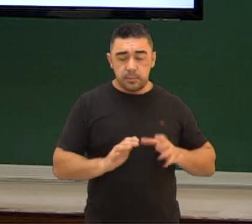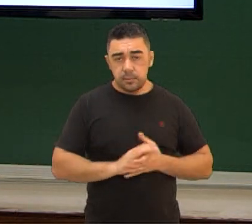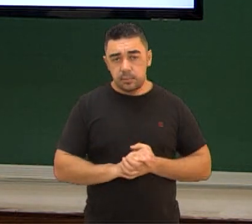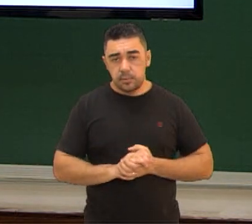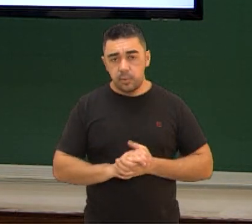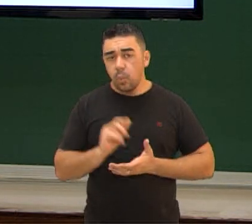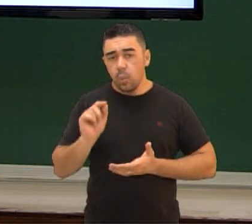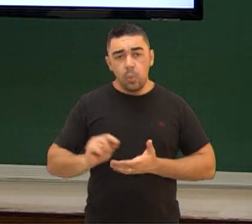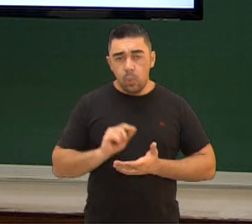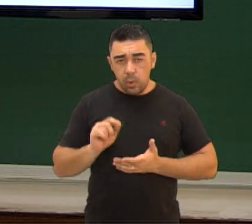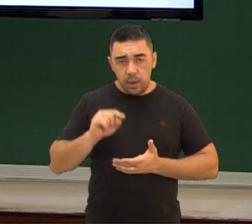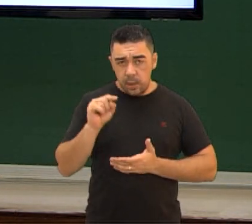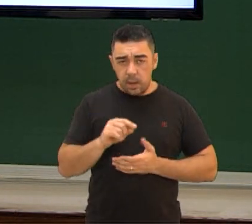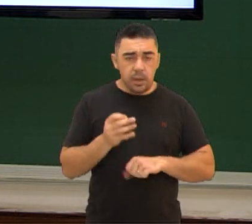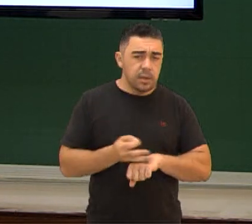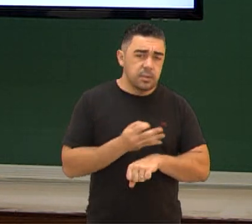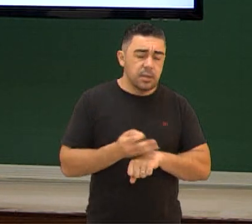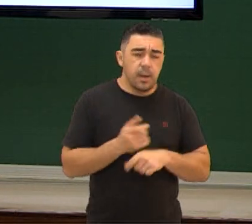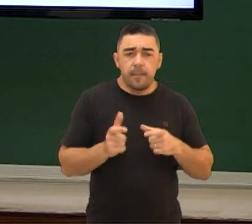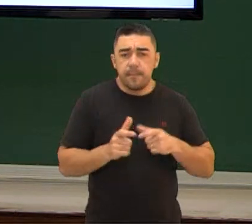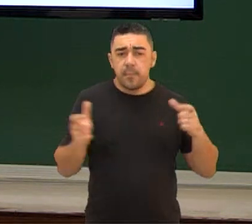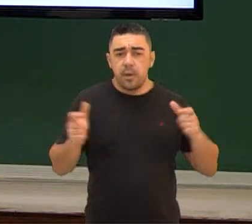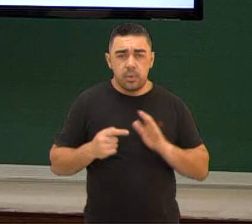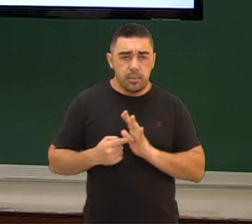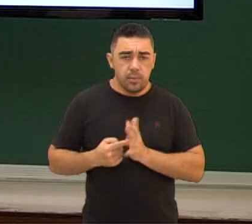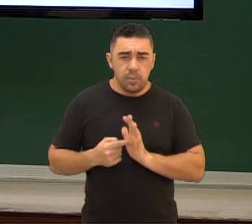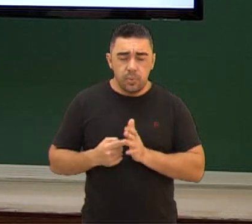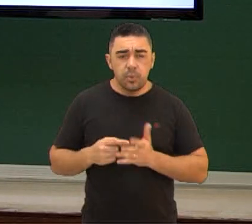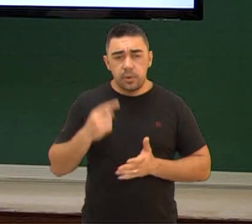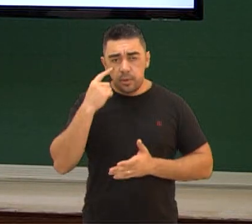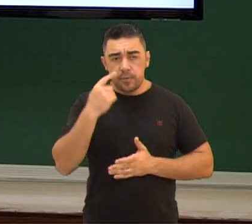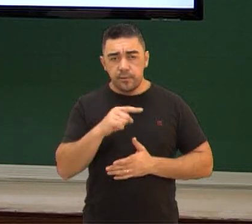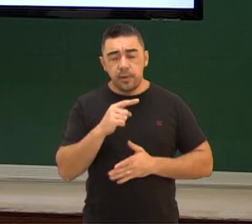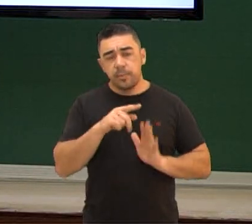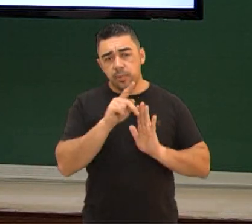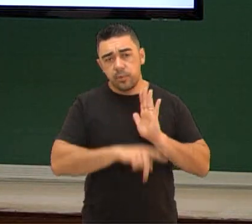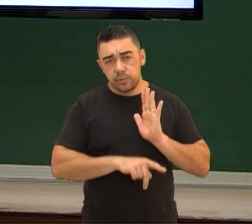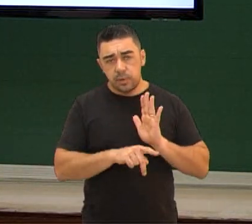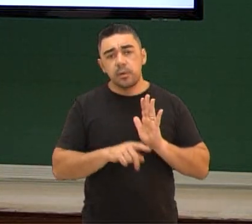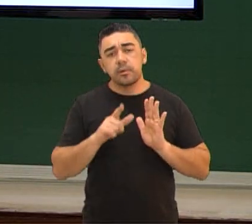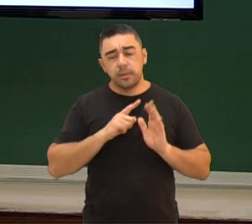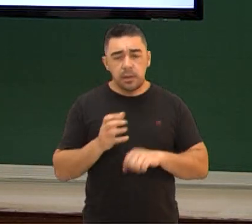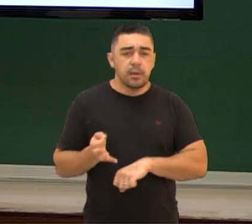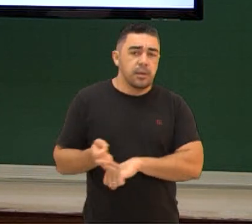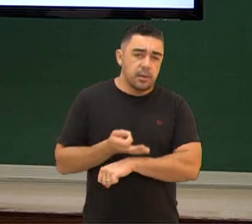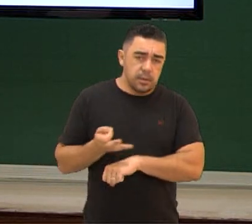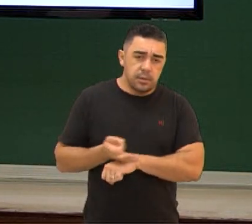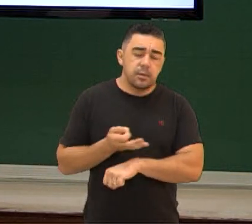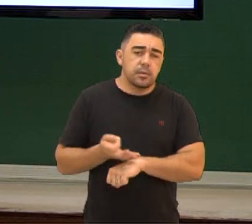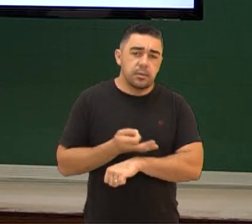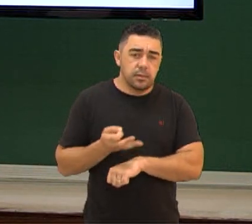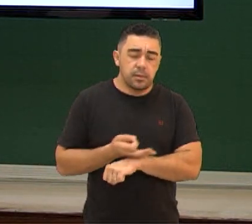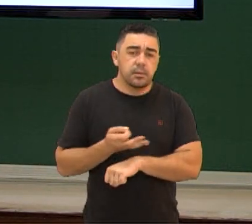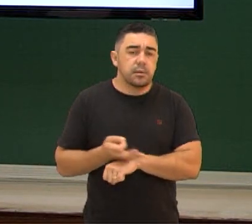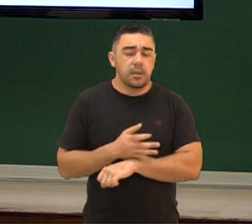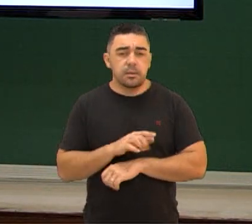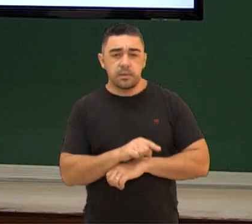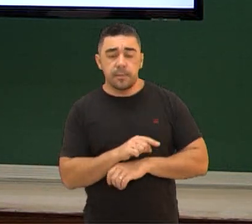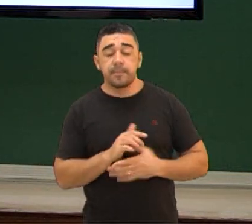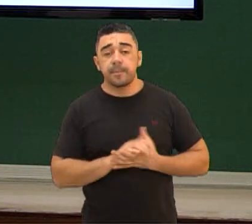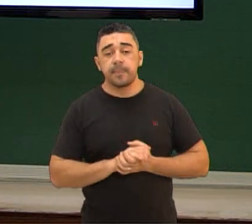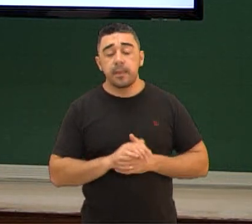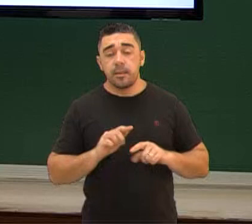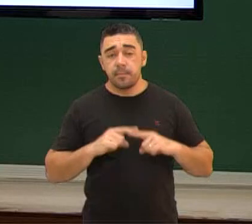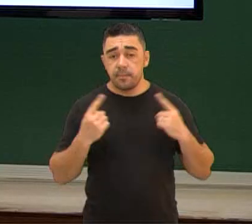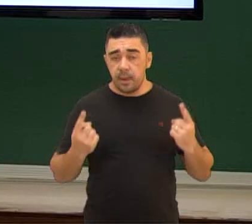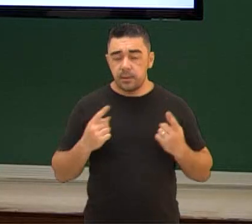Normalmente tem resistência fixa? A maioria das máquinas que a gente trabalha com projetos tem uma resistência fixa, né? Mas máquinas